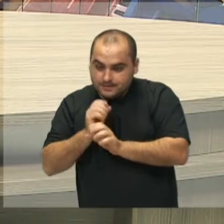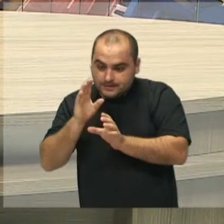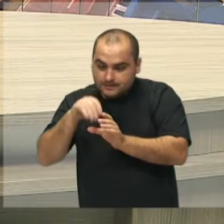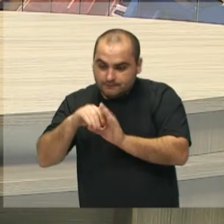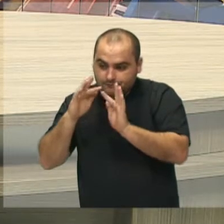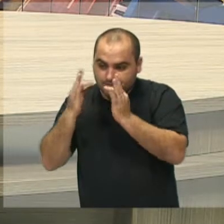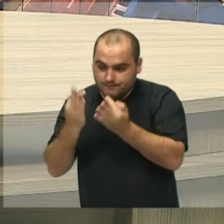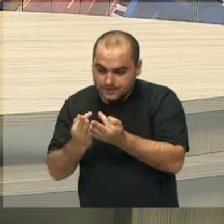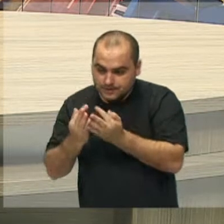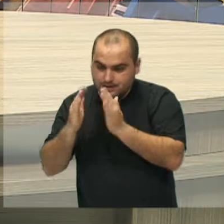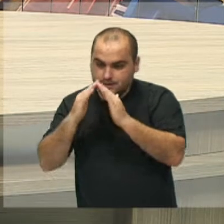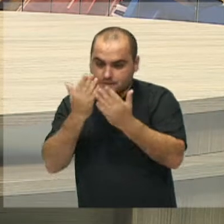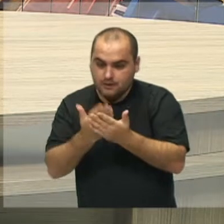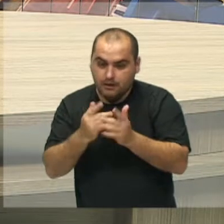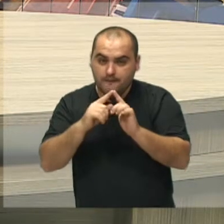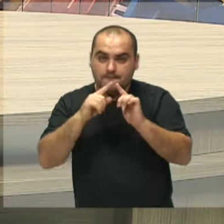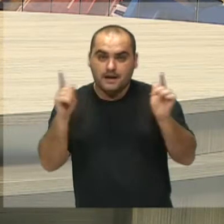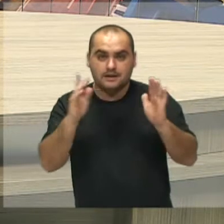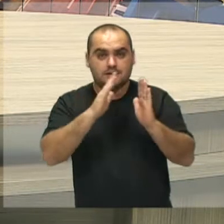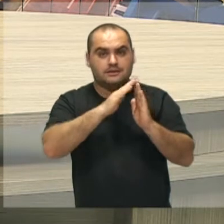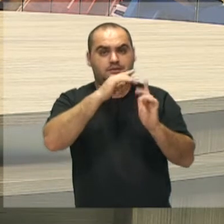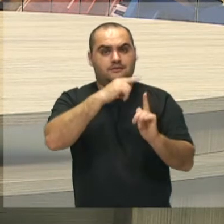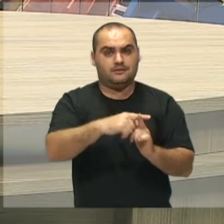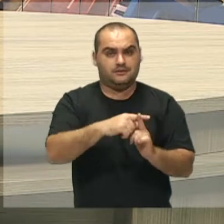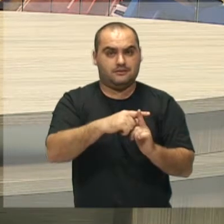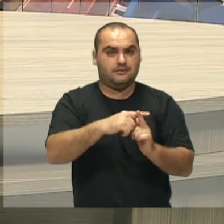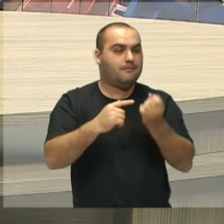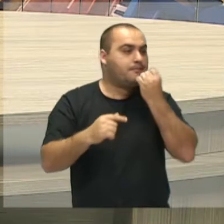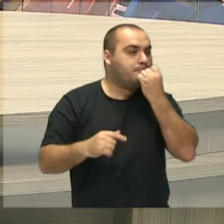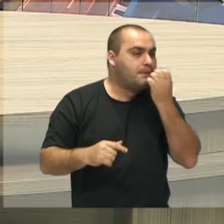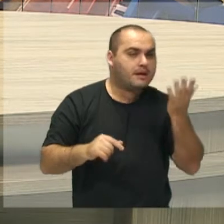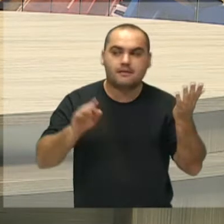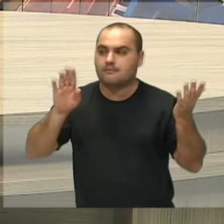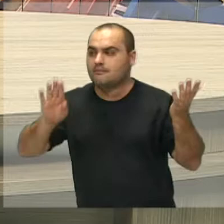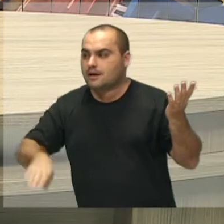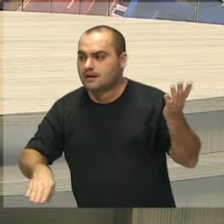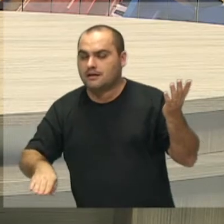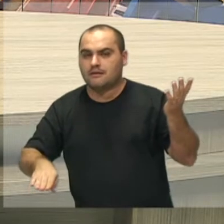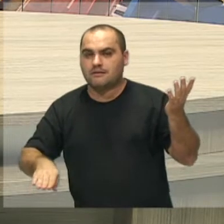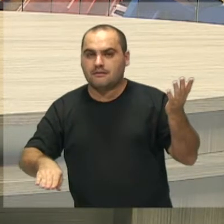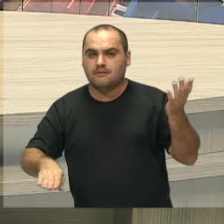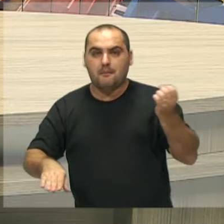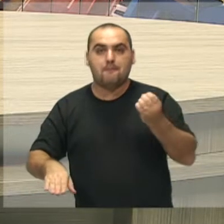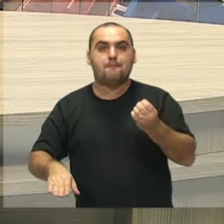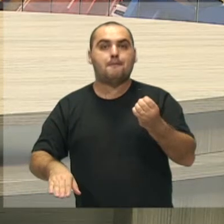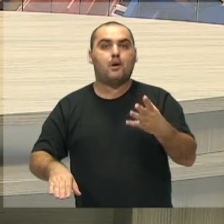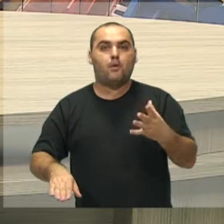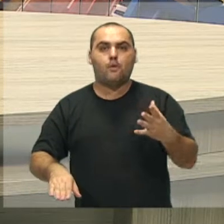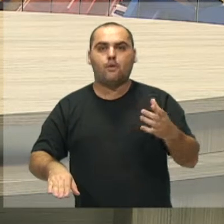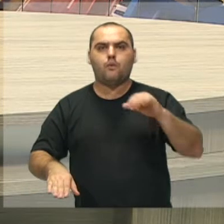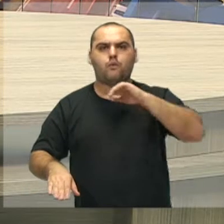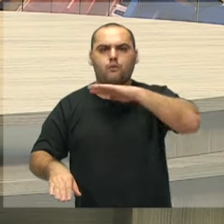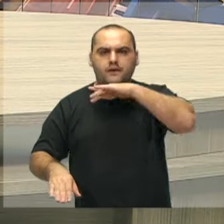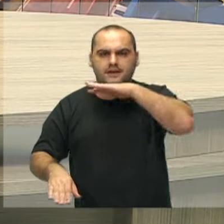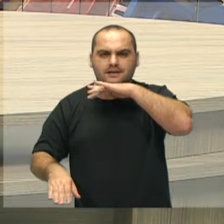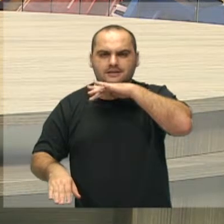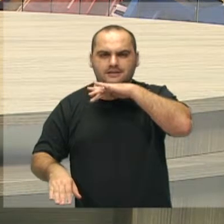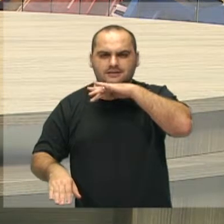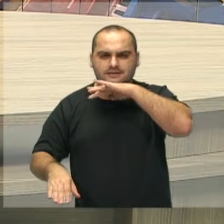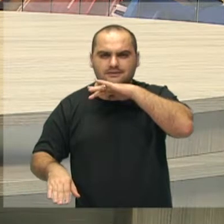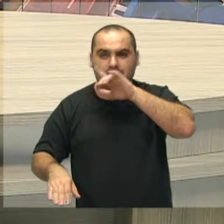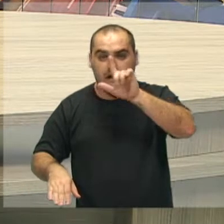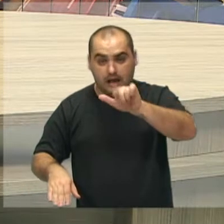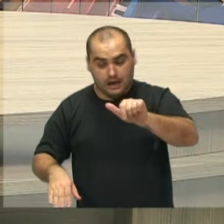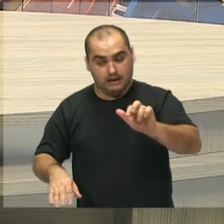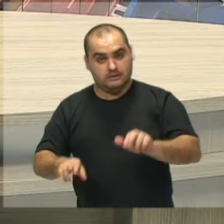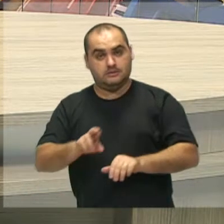mas sobretudo na igreja. O bem e o mal, o bom e o ruim, são pautas religiosas, né? Poderíamos